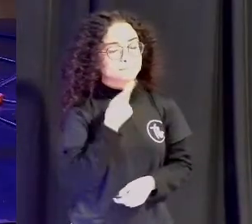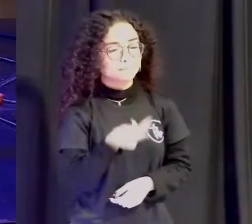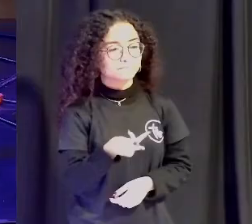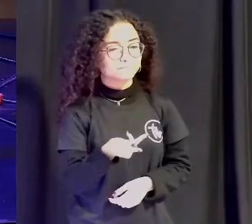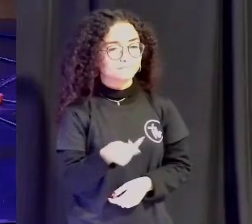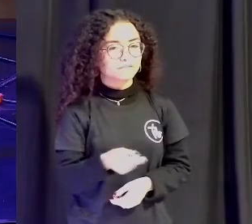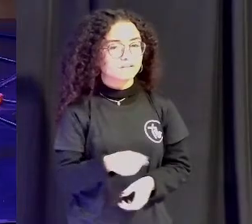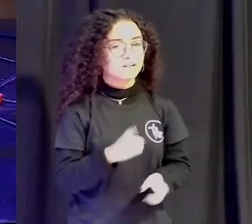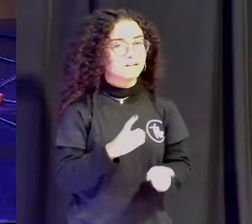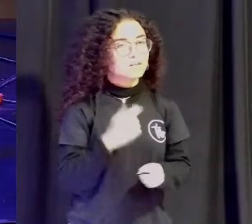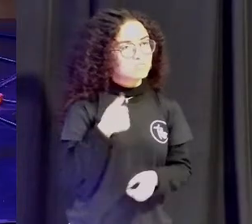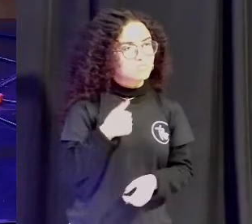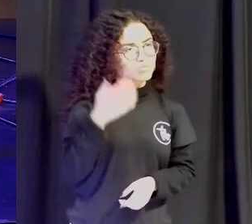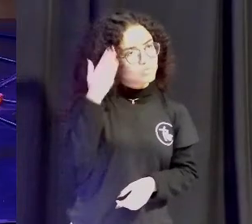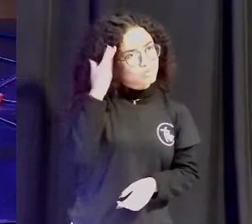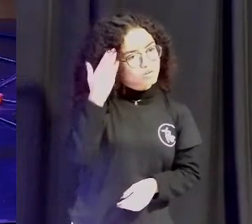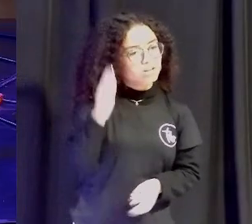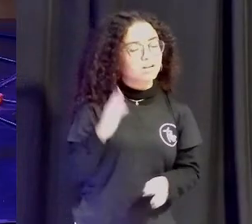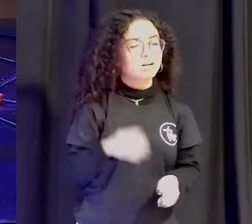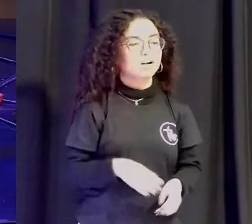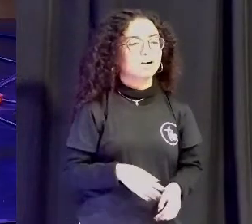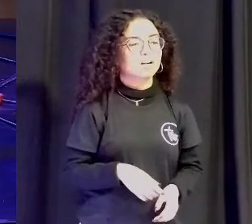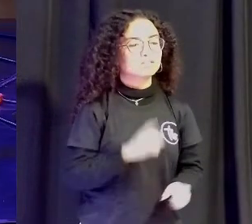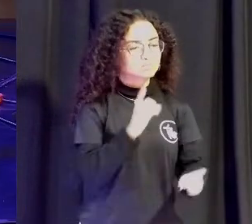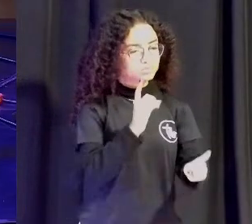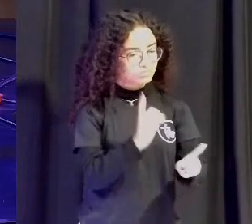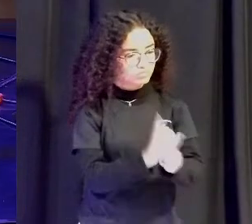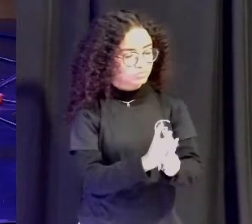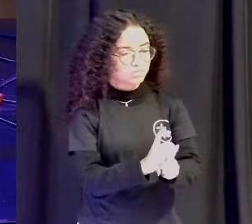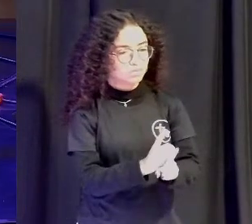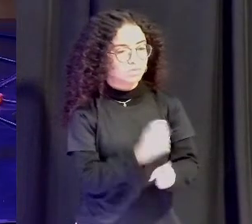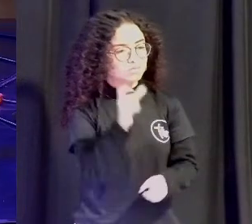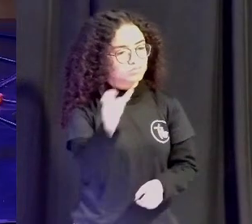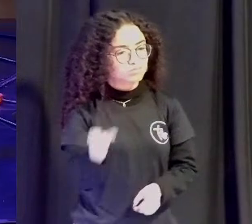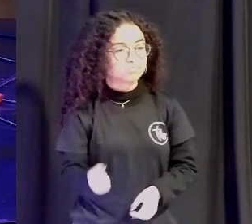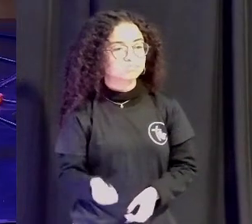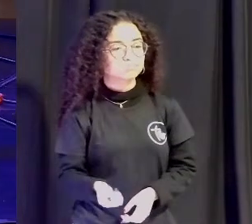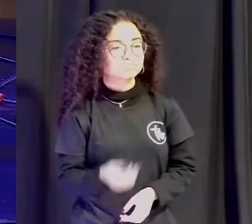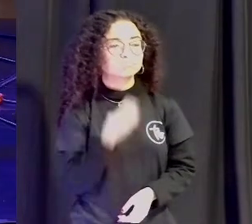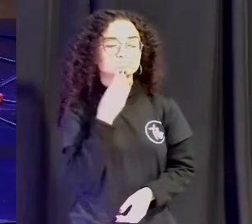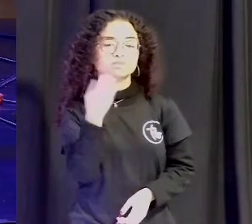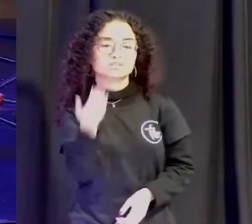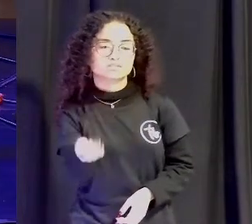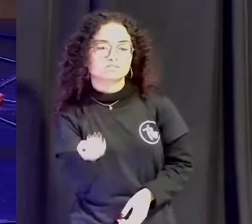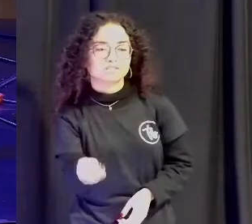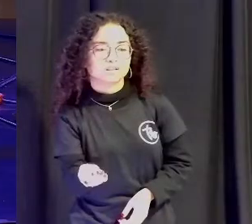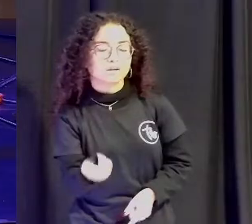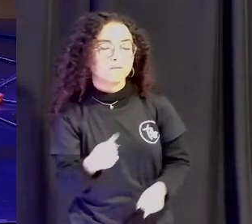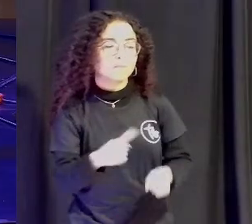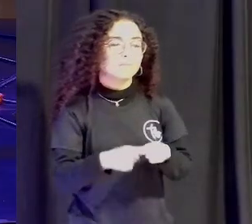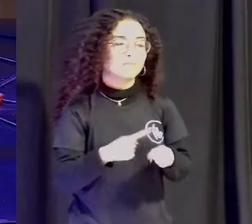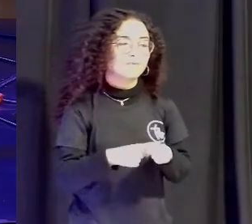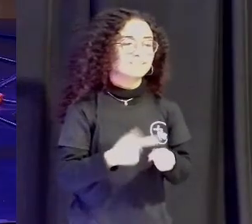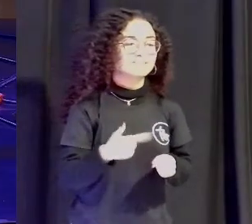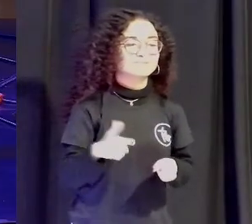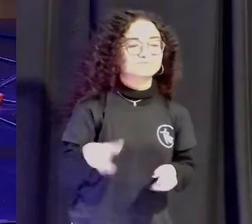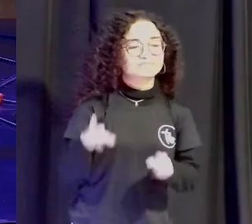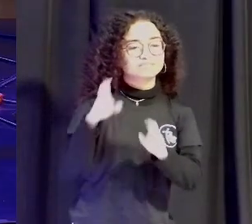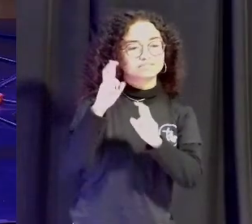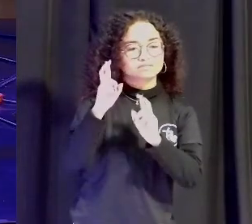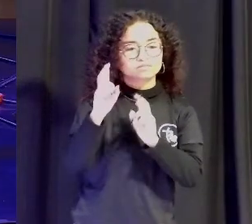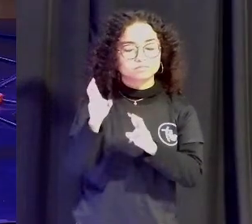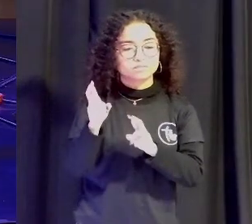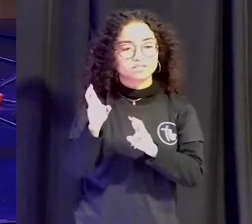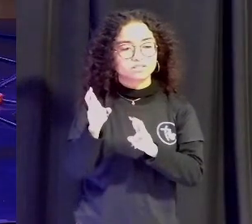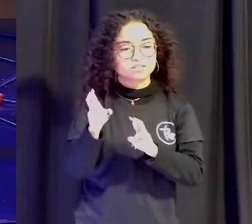pessoas que estão pedindo esmola, porque não tem esperança de qualquer outra coisa a não ser